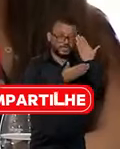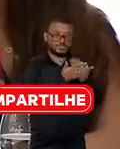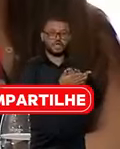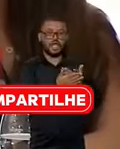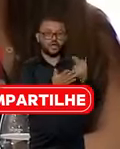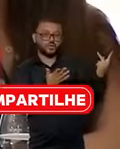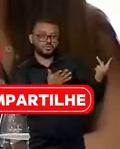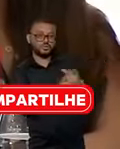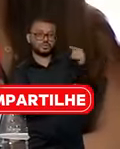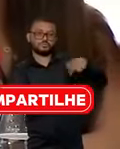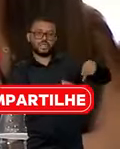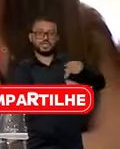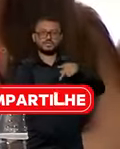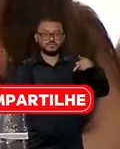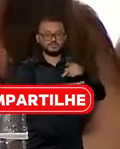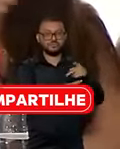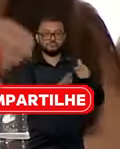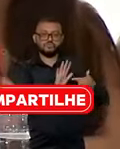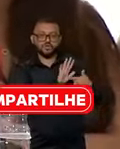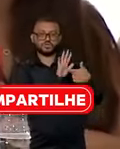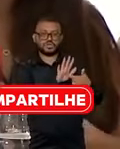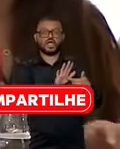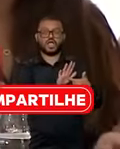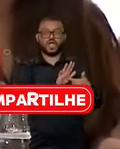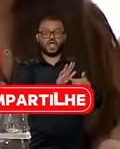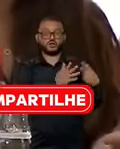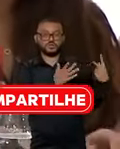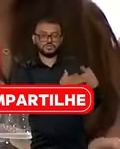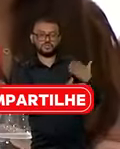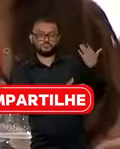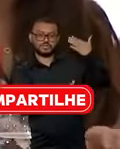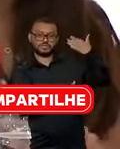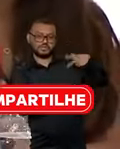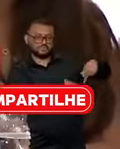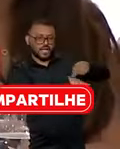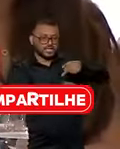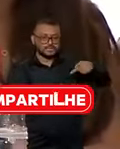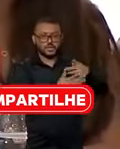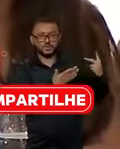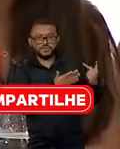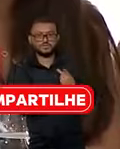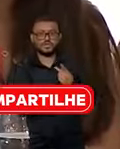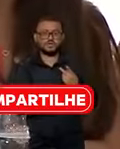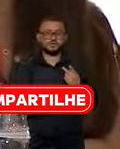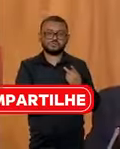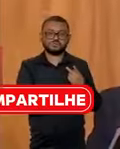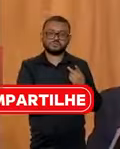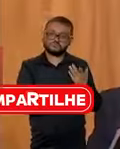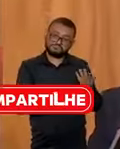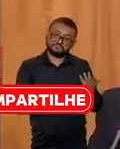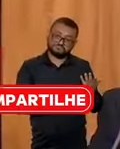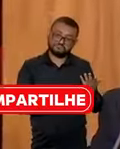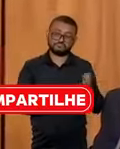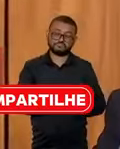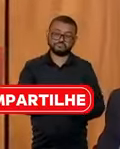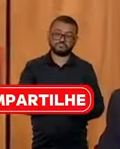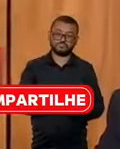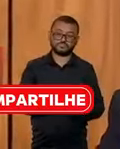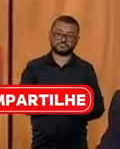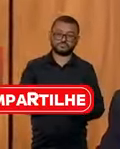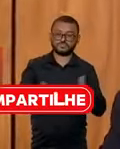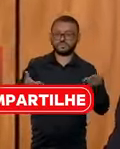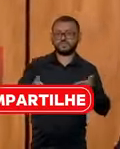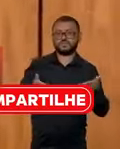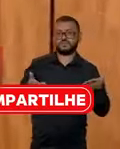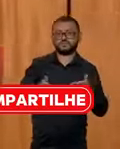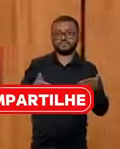país, descobrir o que foi feito nesse país, discutir os benefícios e os malefícios desse país. Como está